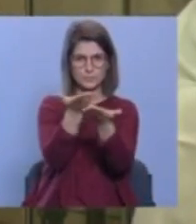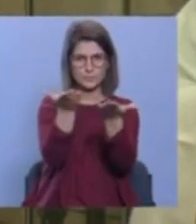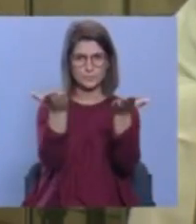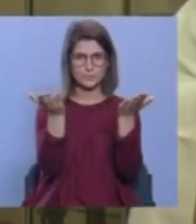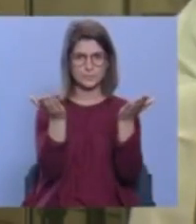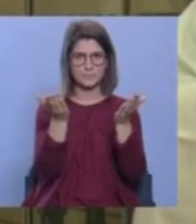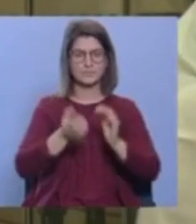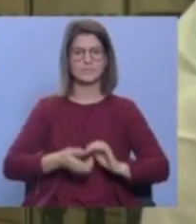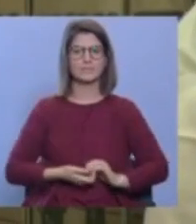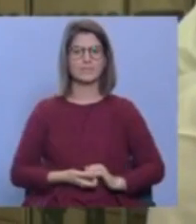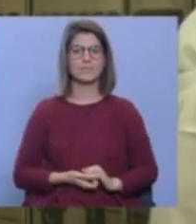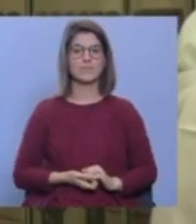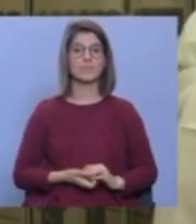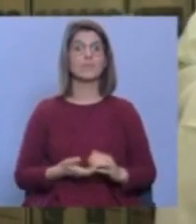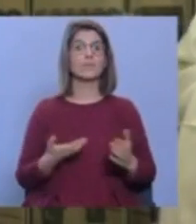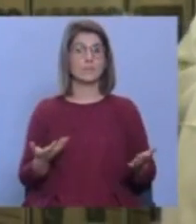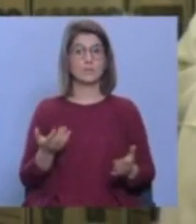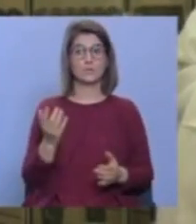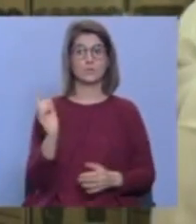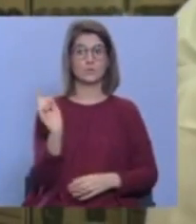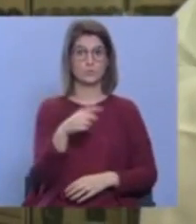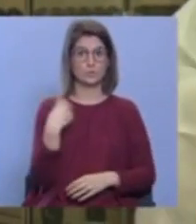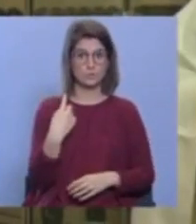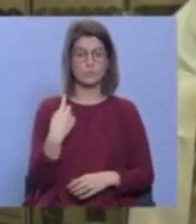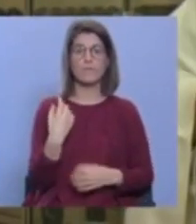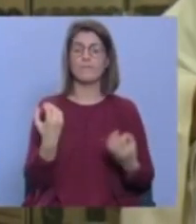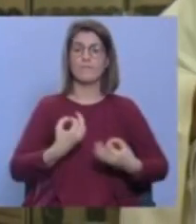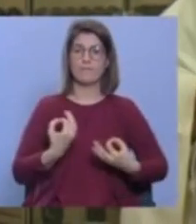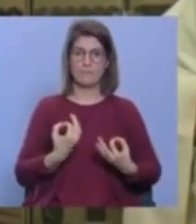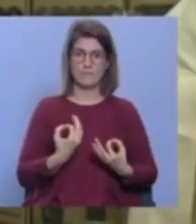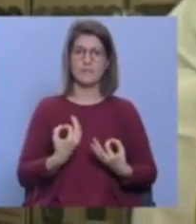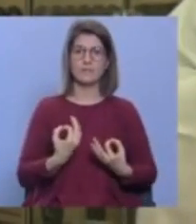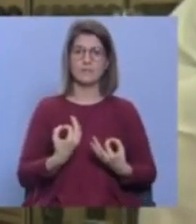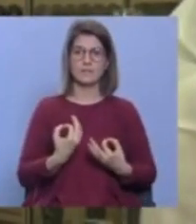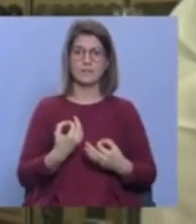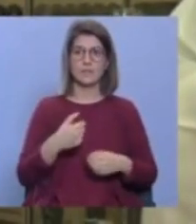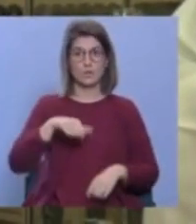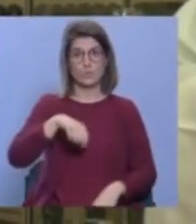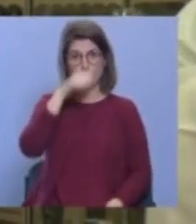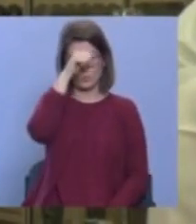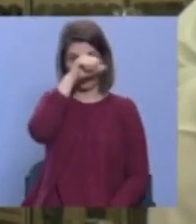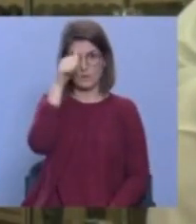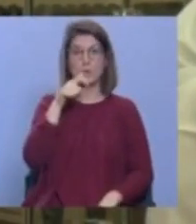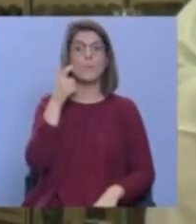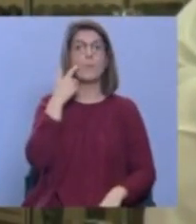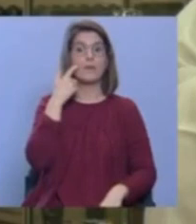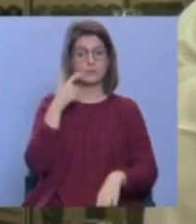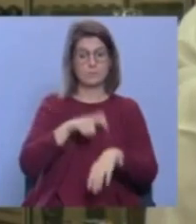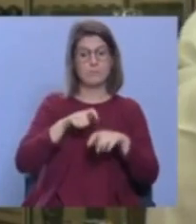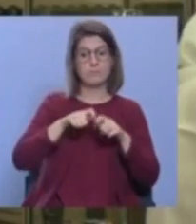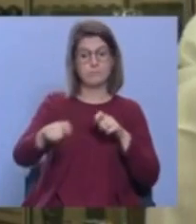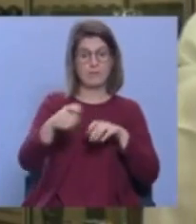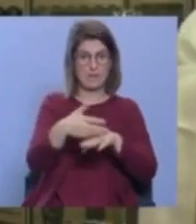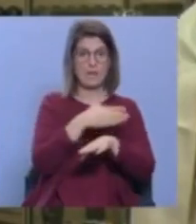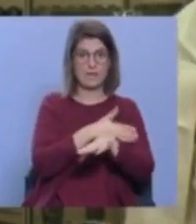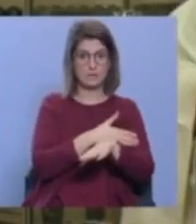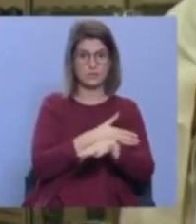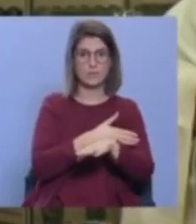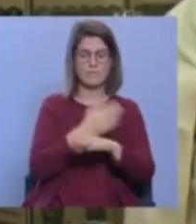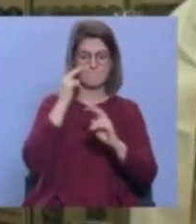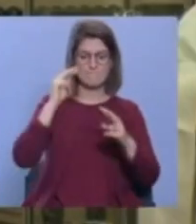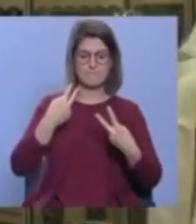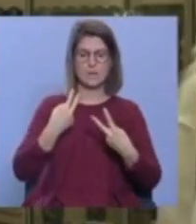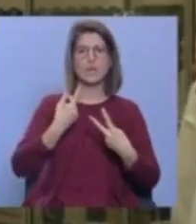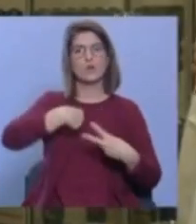Por isso, vamos todos os reconhecer neste primeiro domingo da Quaresma o que nos afasta de Deus,